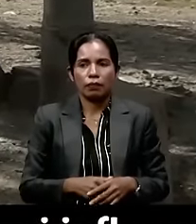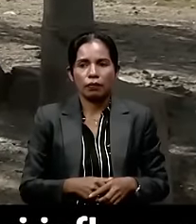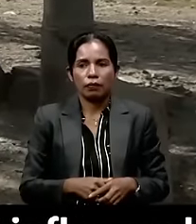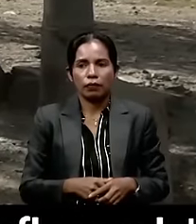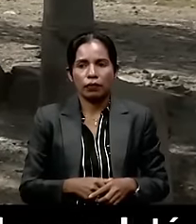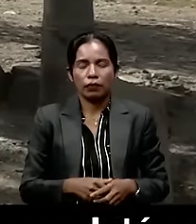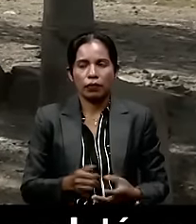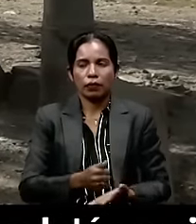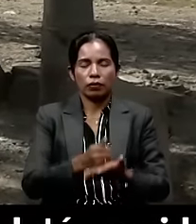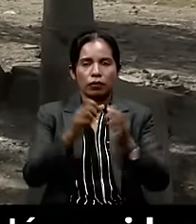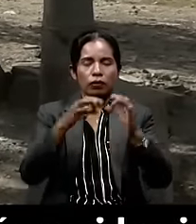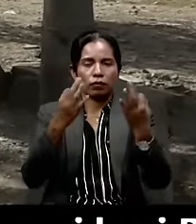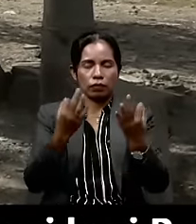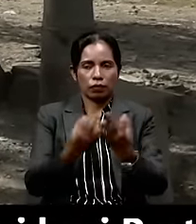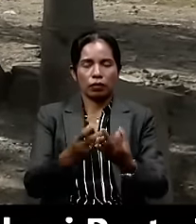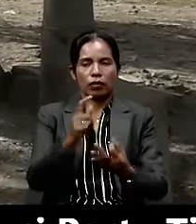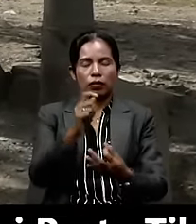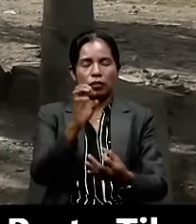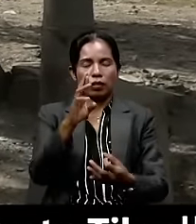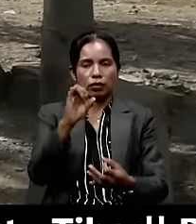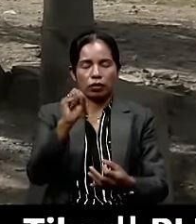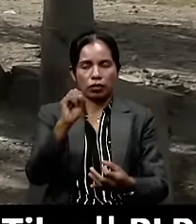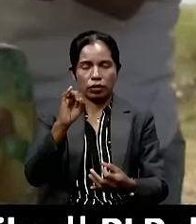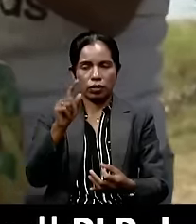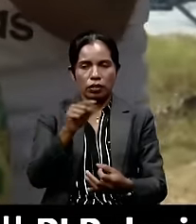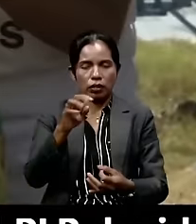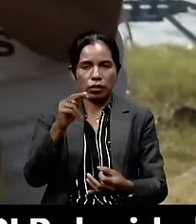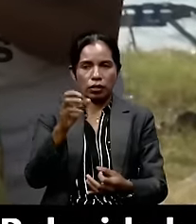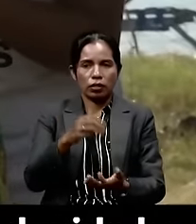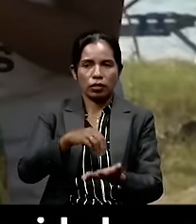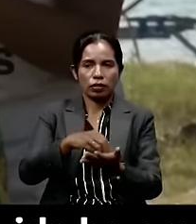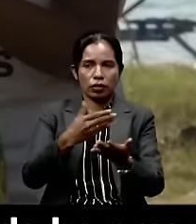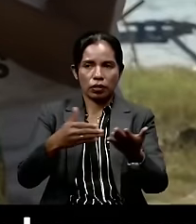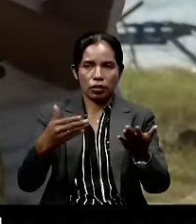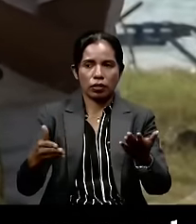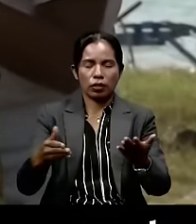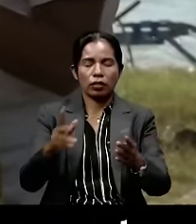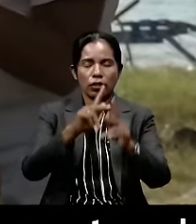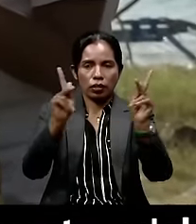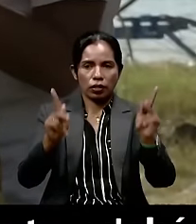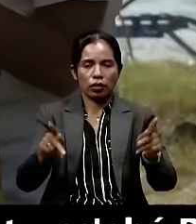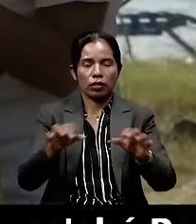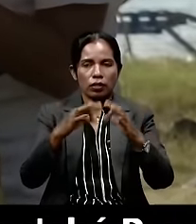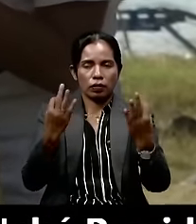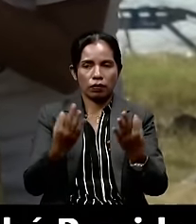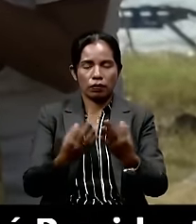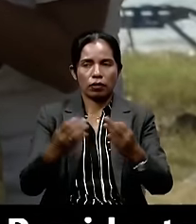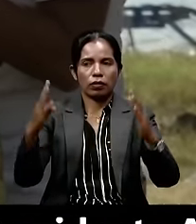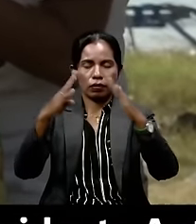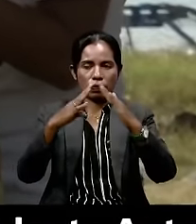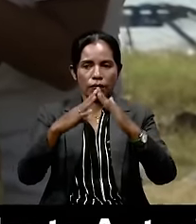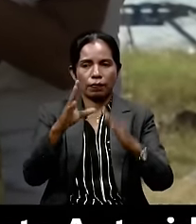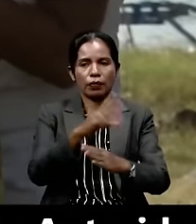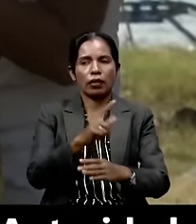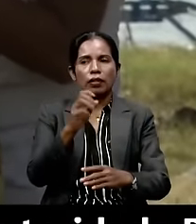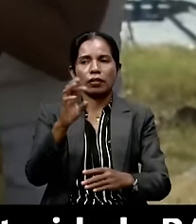Rotulo usi família nian, Terezinha Soares, bele tão itik nisasan, kios nian, e a família ni uma. No